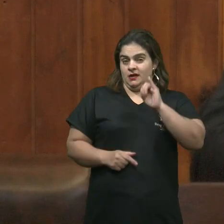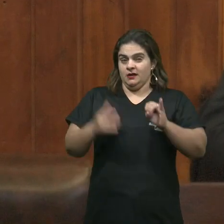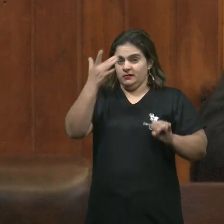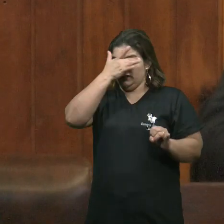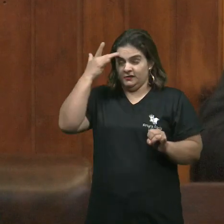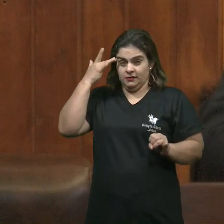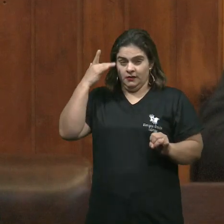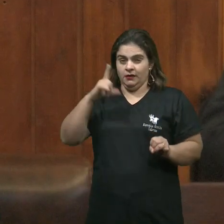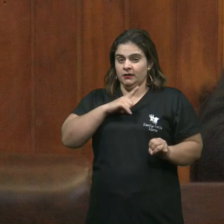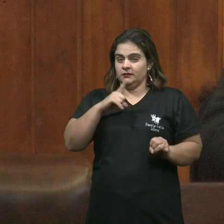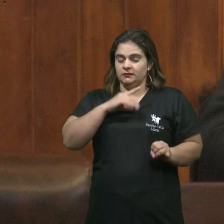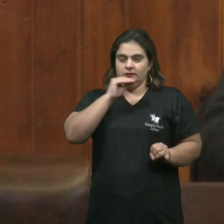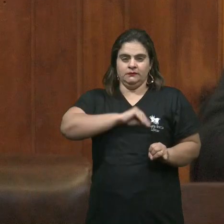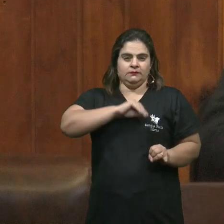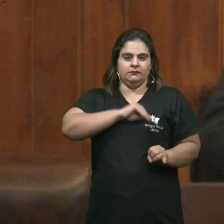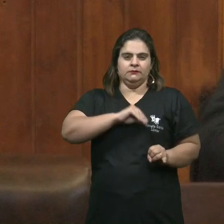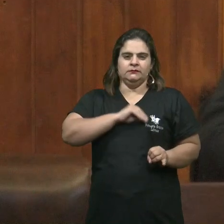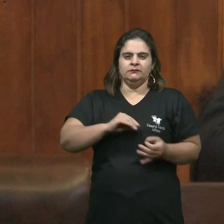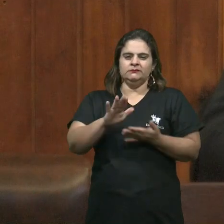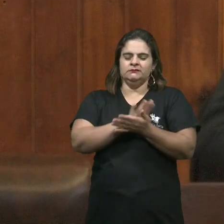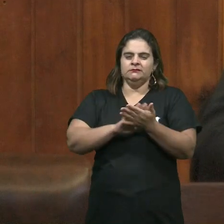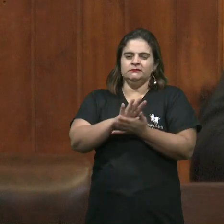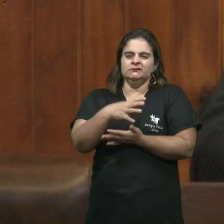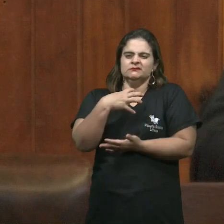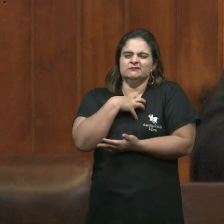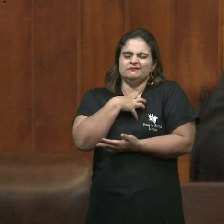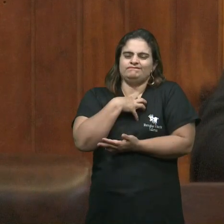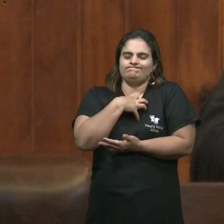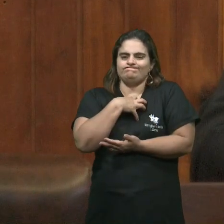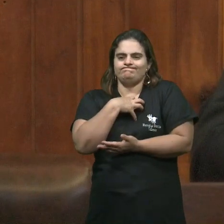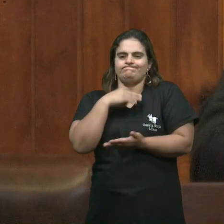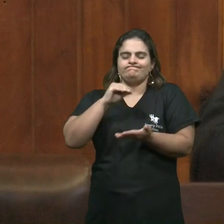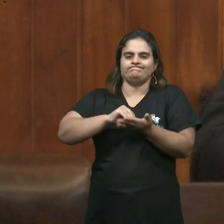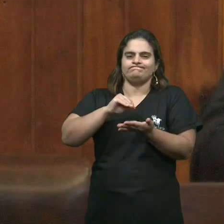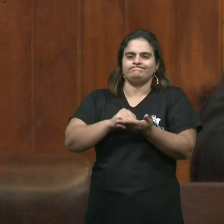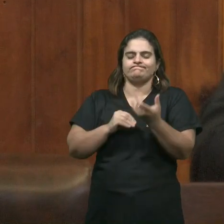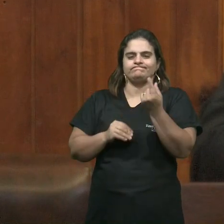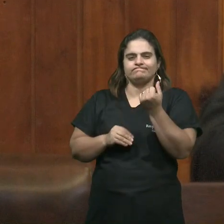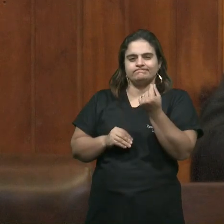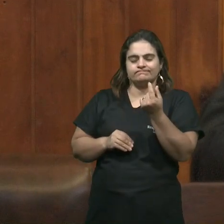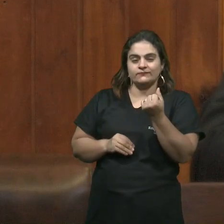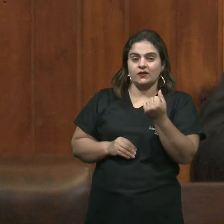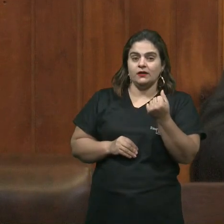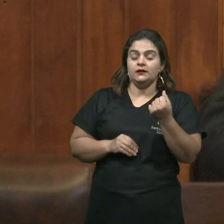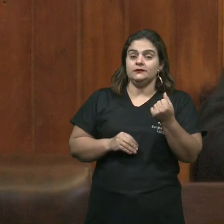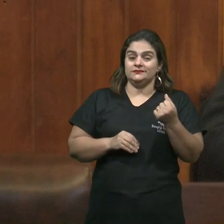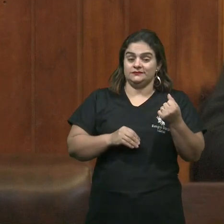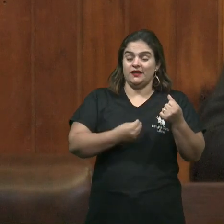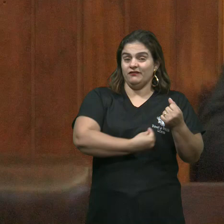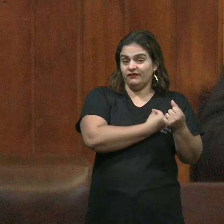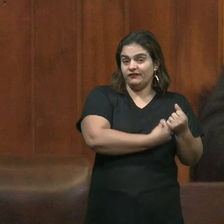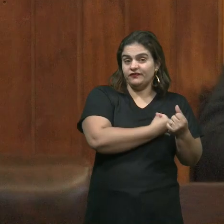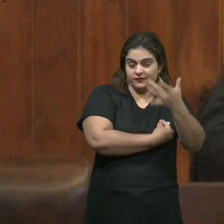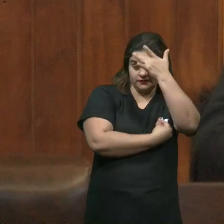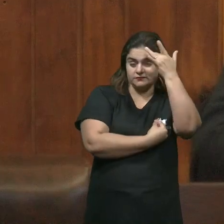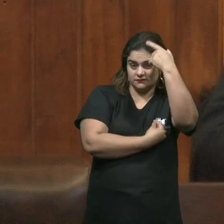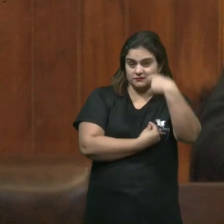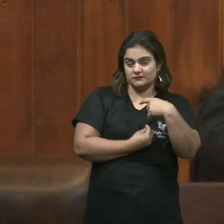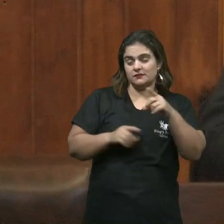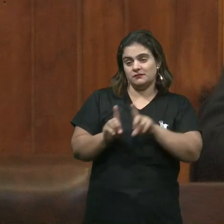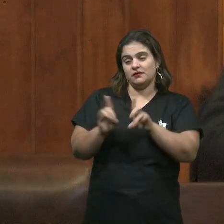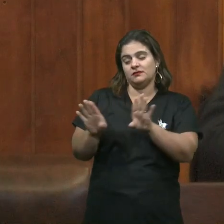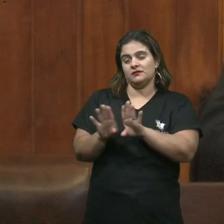recebe seu pagamento em dia, ele se vê diante de dificuldades financeiras que afetam não apenas a sua vida pessoal, mas também sua